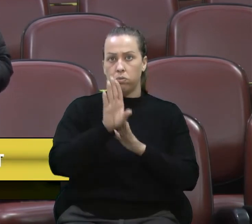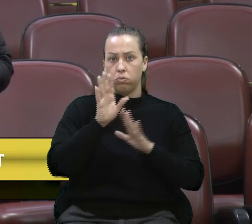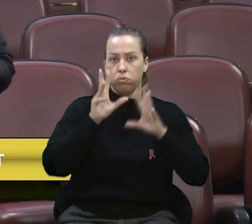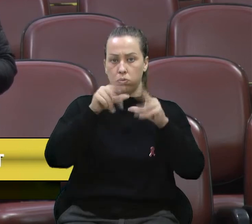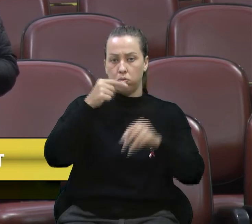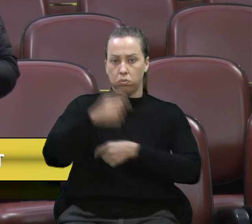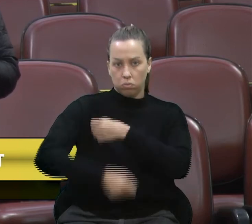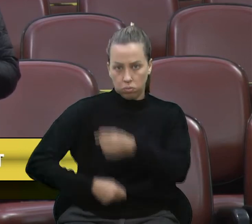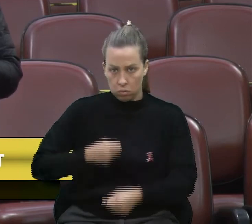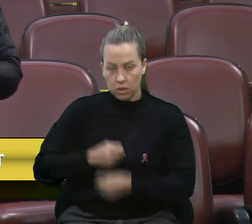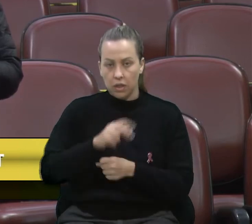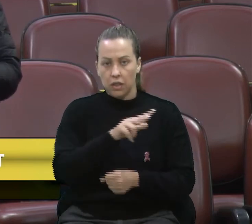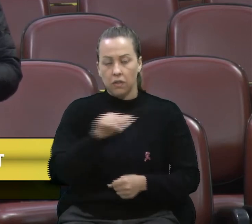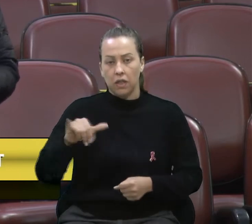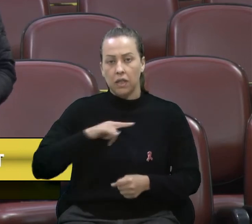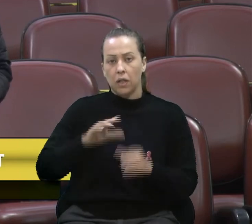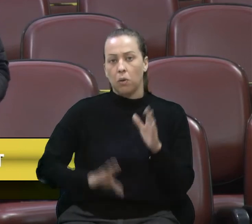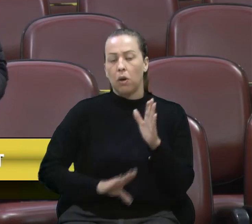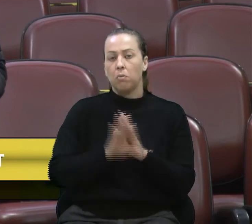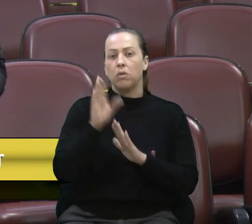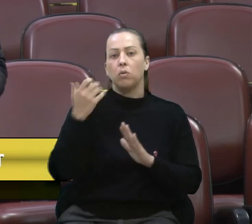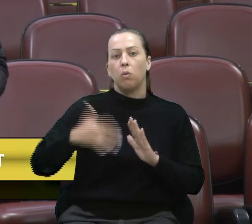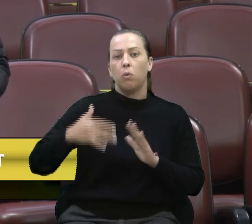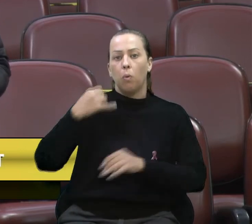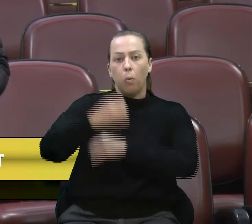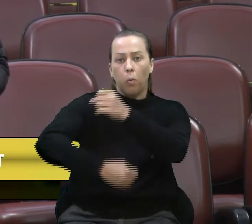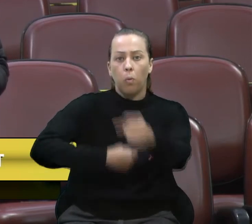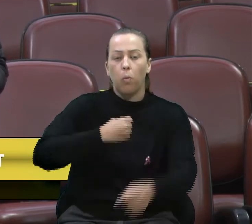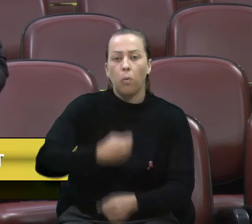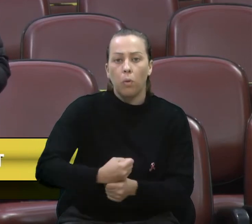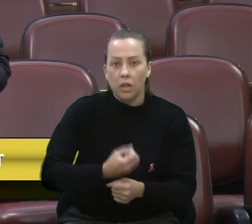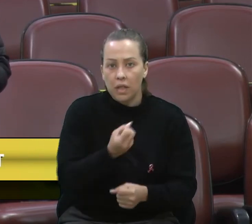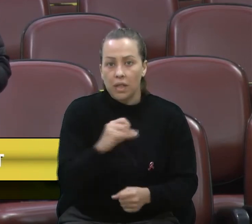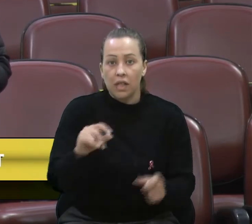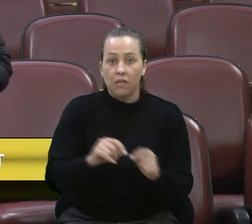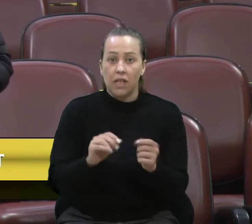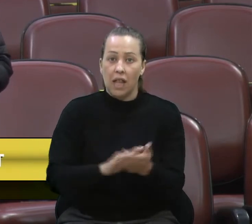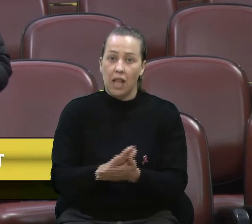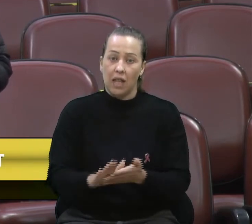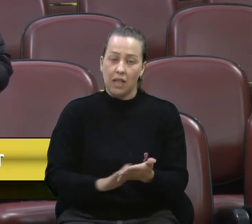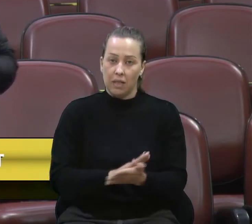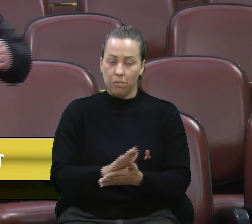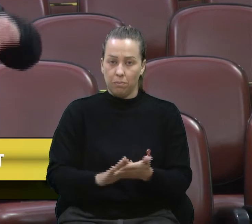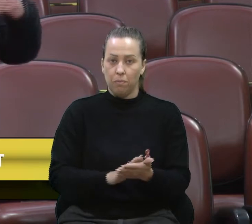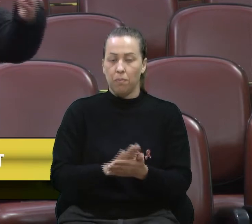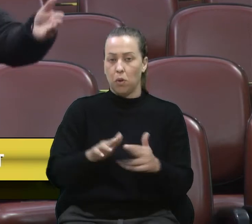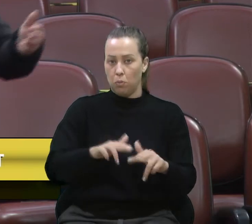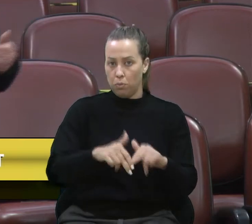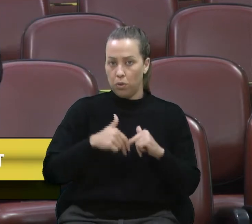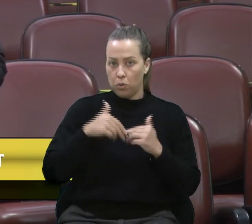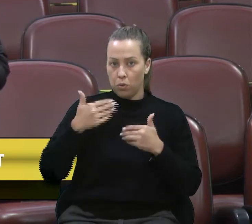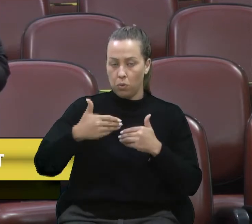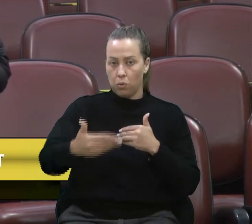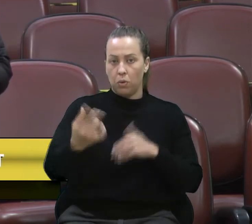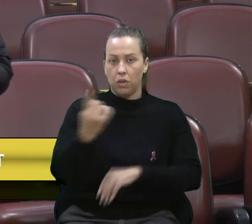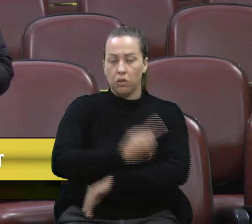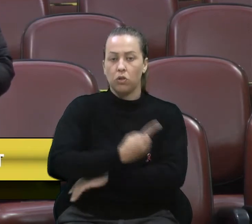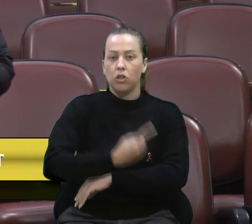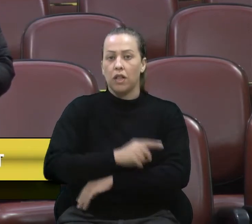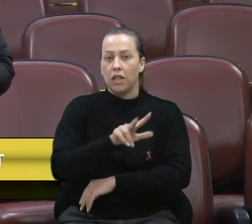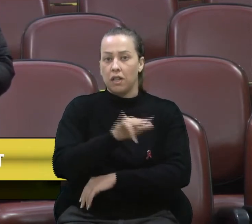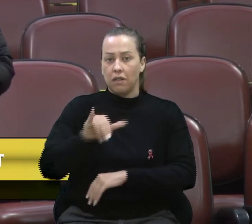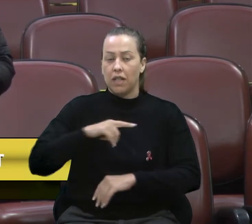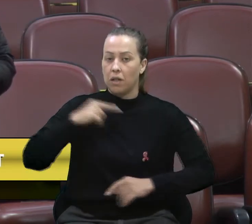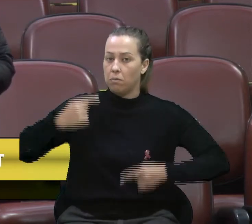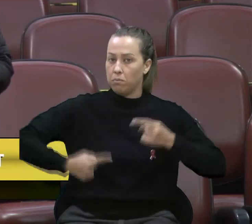esse ano, vai ter um aumento muito grande no ano que vem, se nada for feito, né? Então, acho que logo daqui uns dias nós vamos ter esse debate aqui